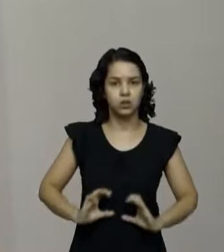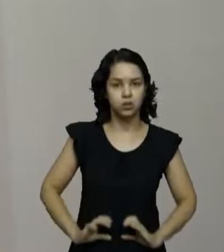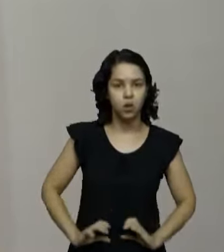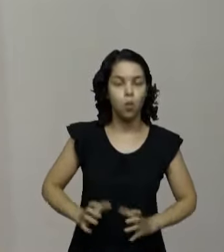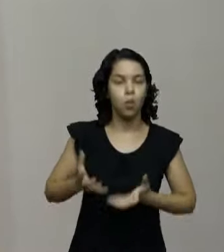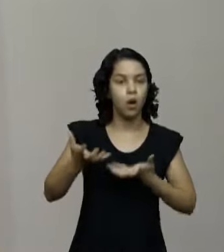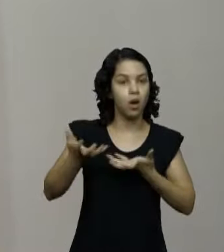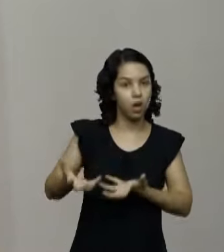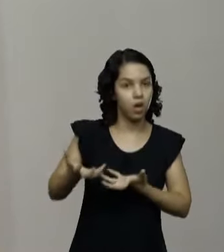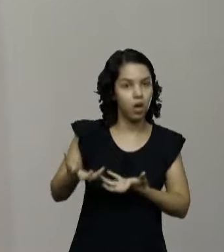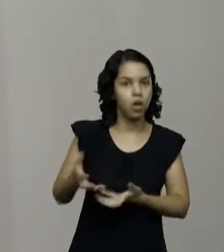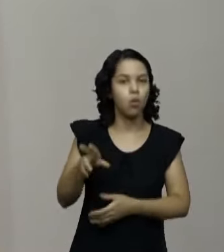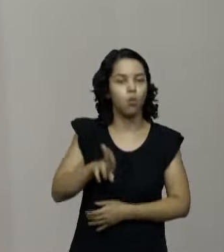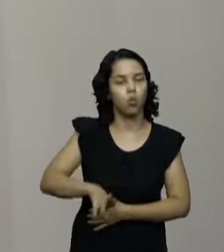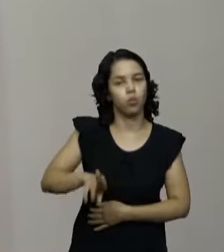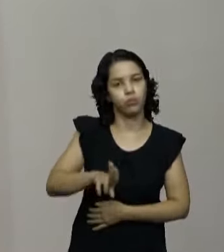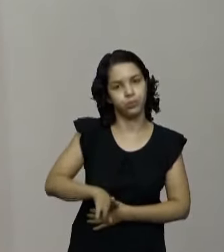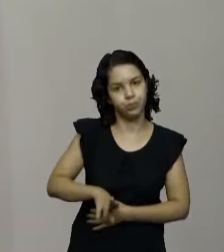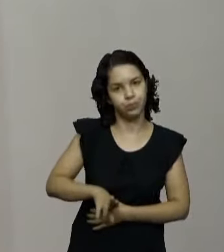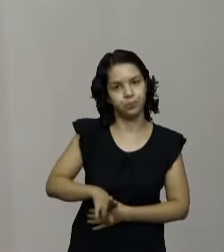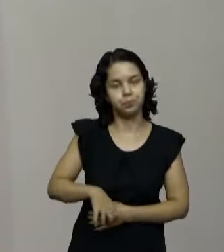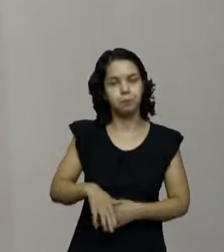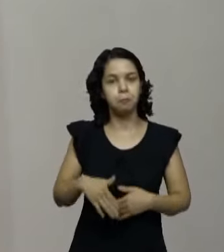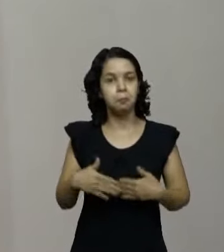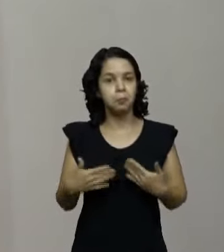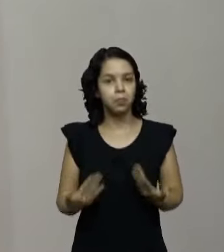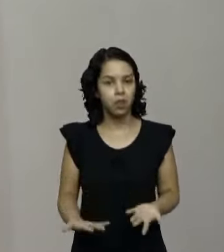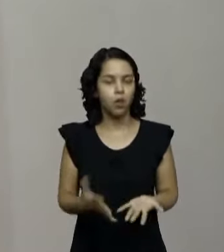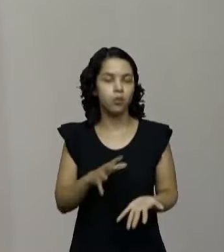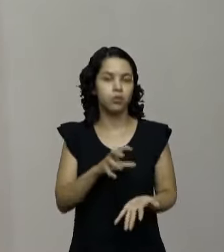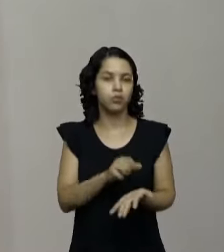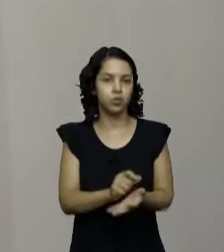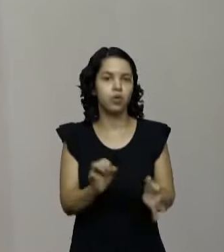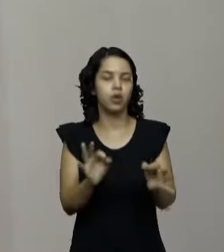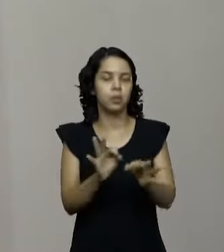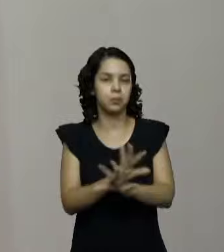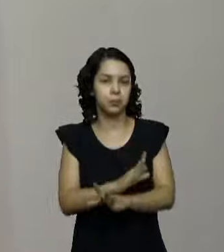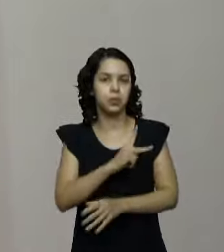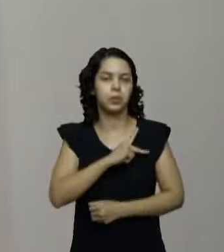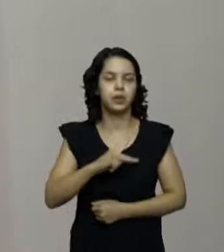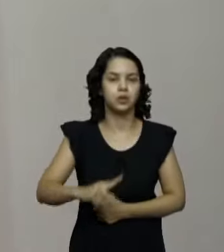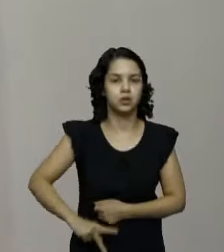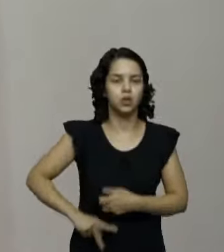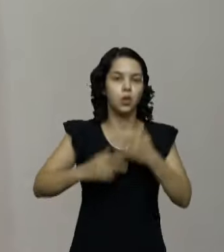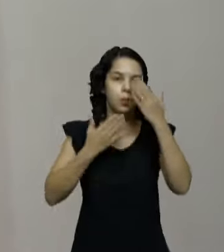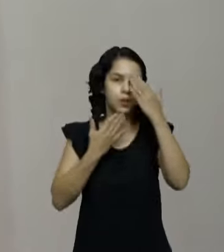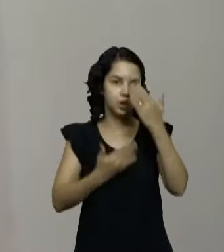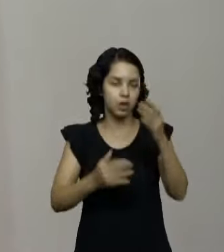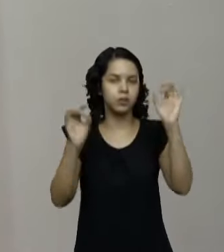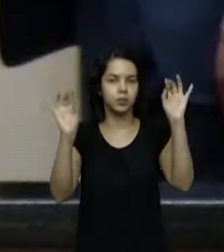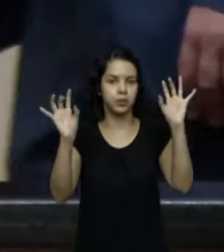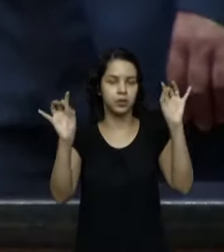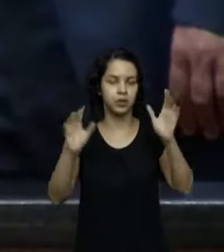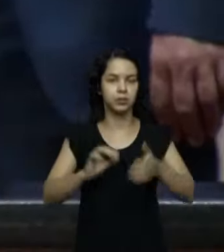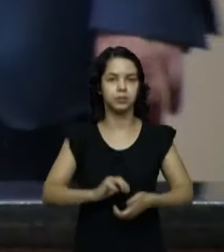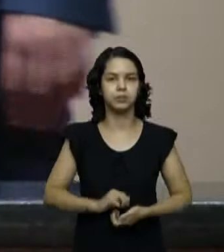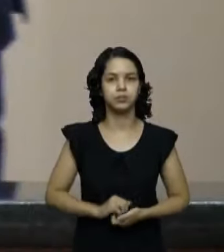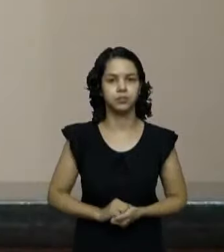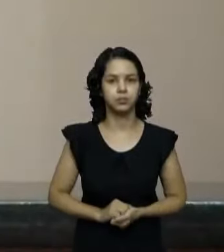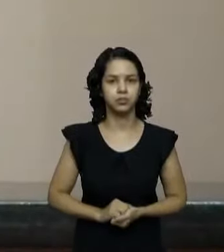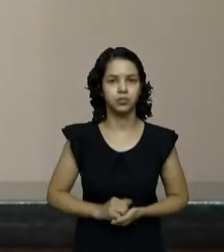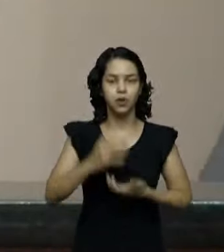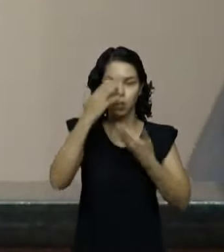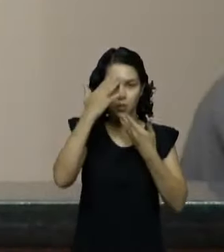dele usufruir. Então, esse era o registro, senhor presidente. Obrigado pela oportunidade. Obrigado